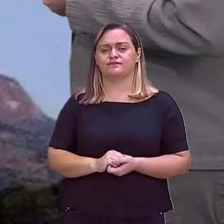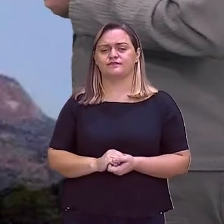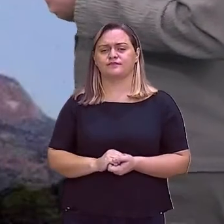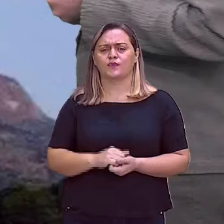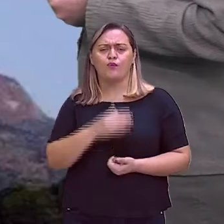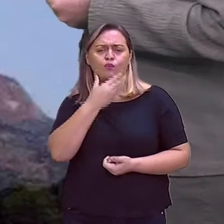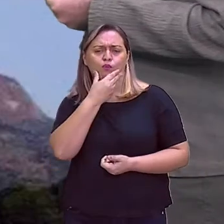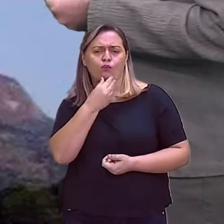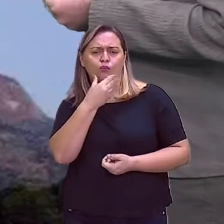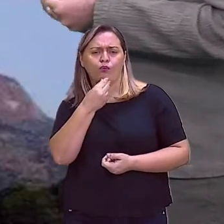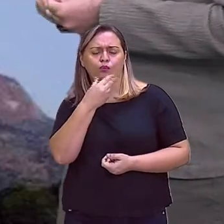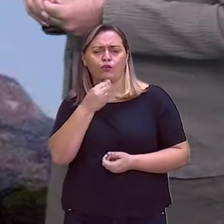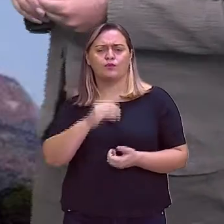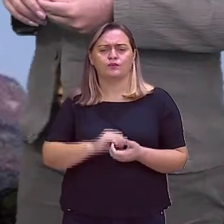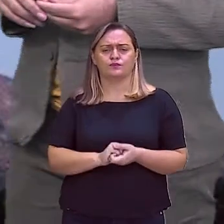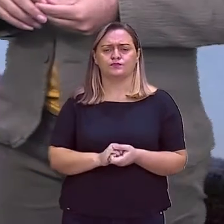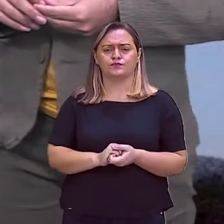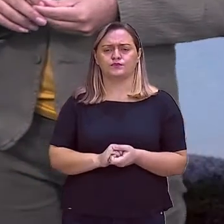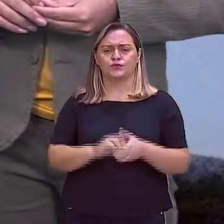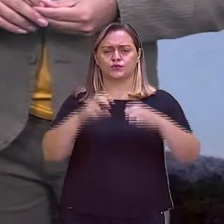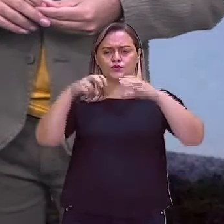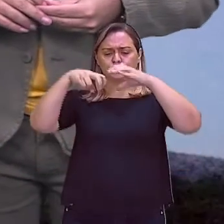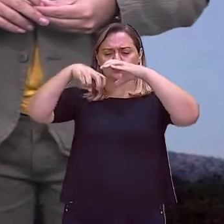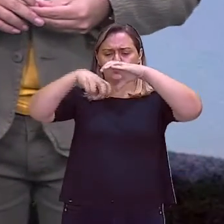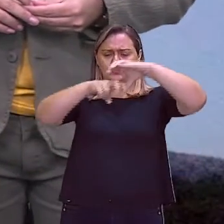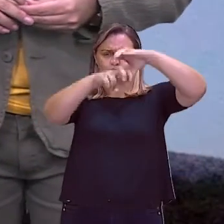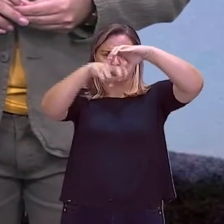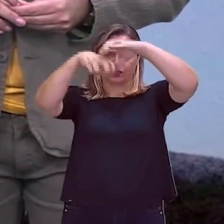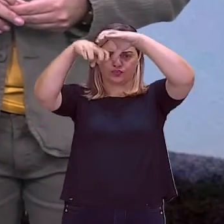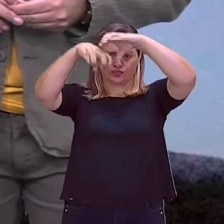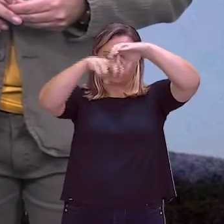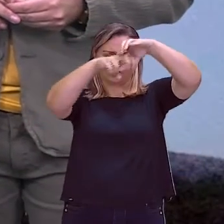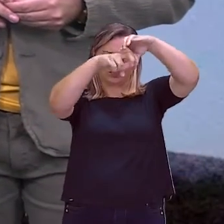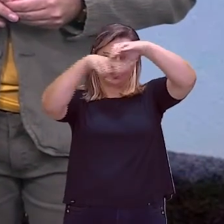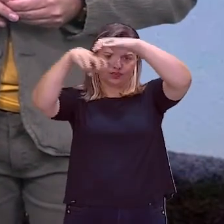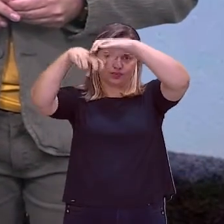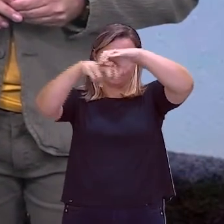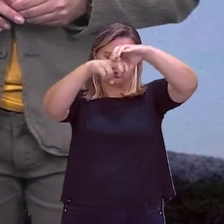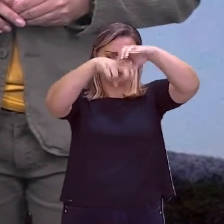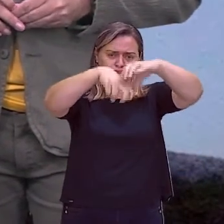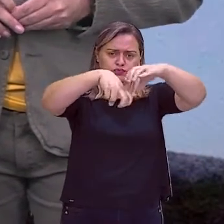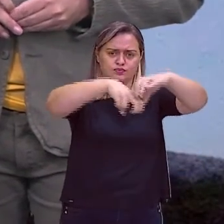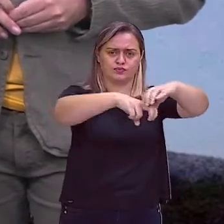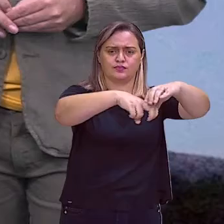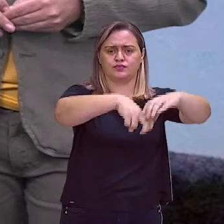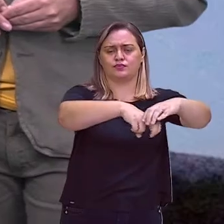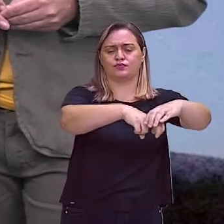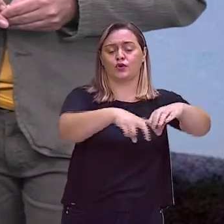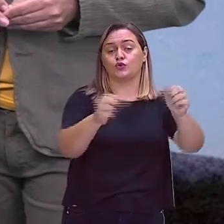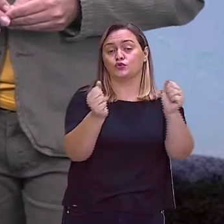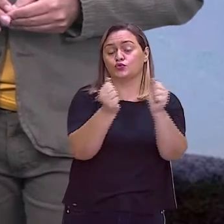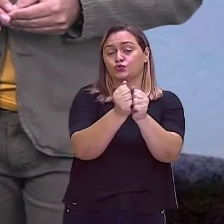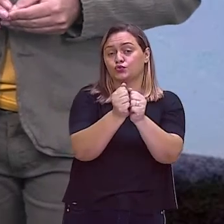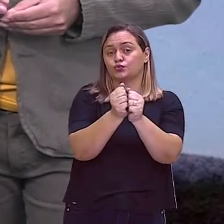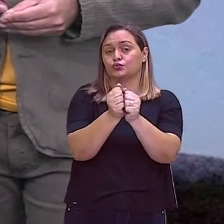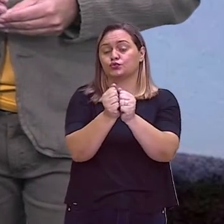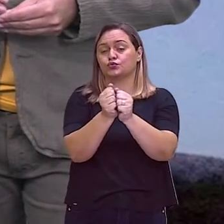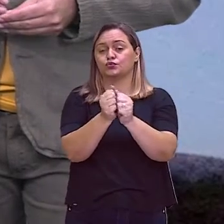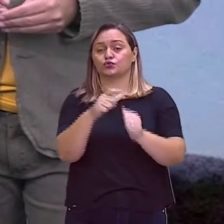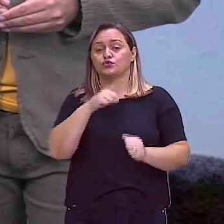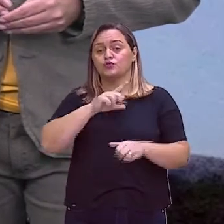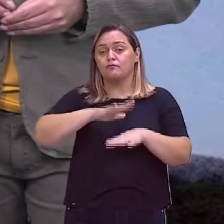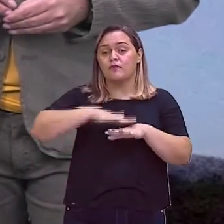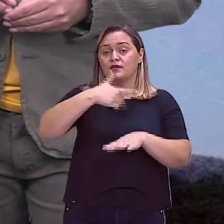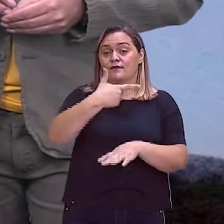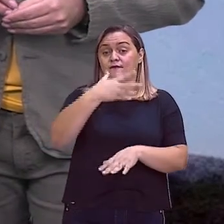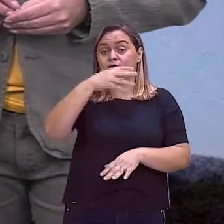mãos do atleta, ele sobrevoou de paraglider até a Feira da Paz. Acompanhando a chama, cerca de